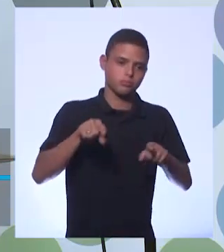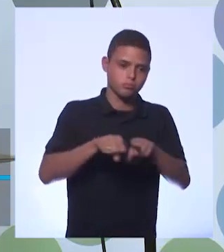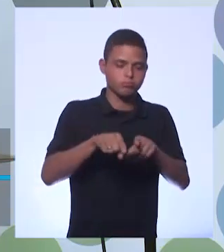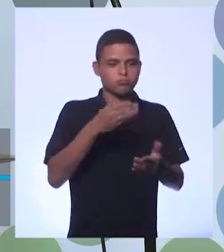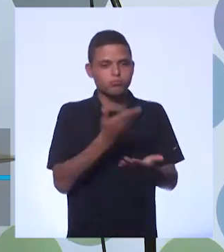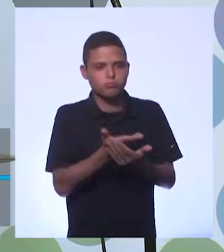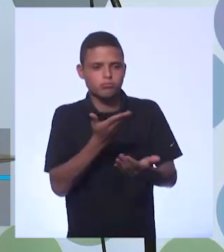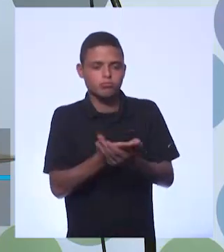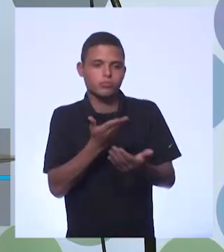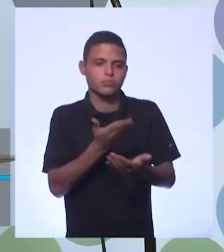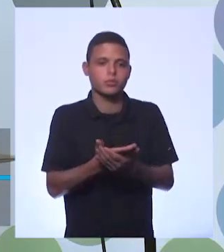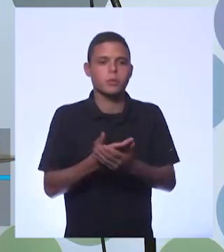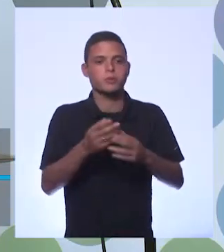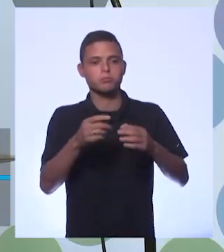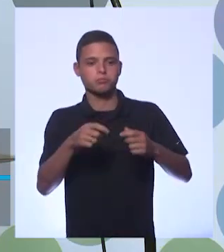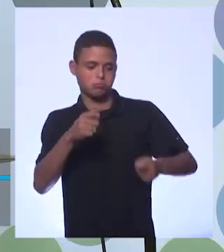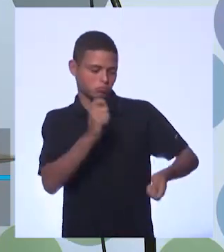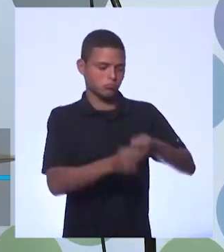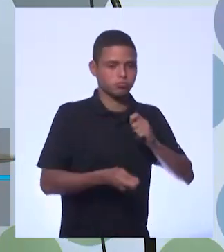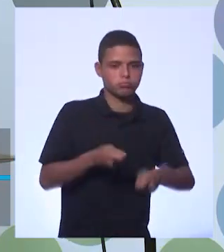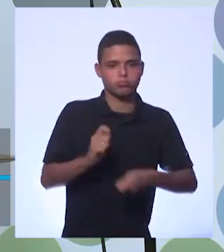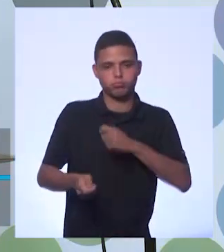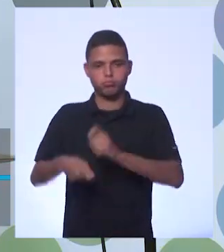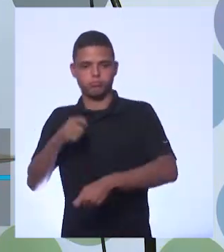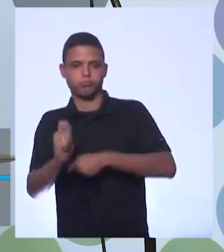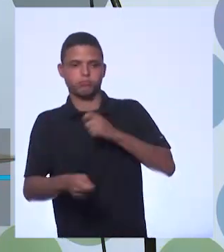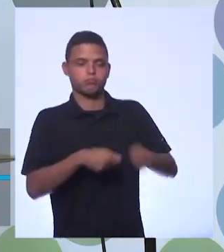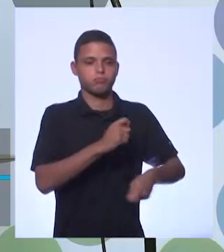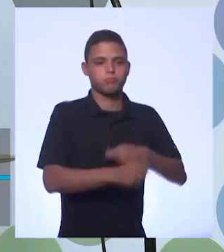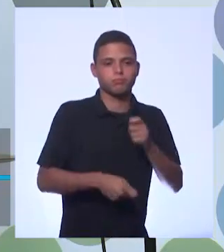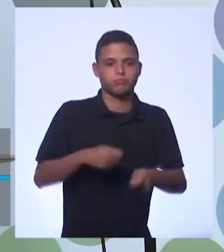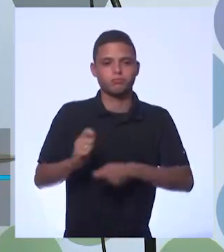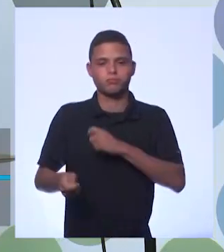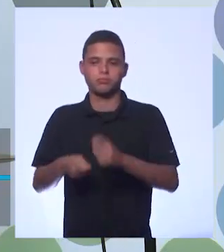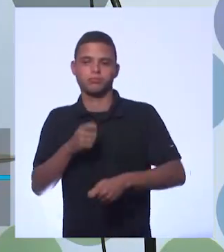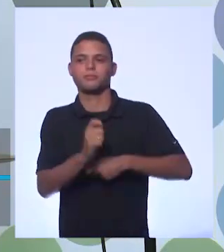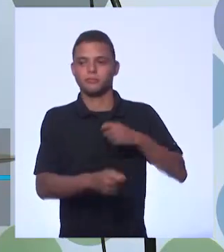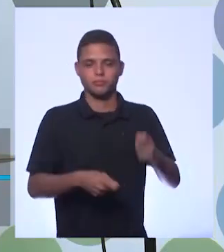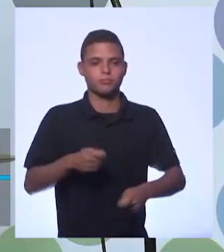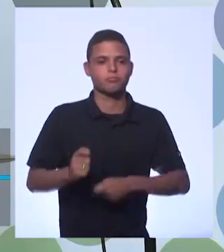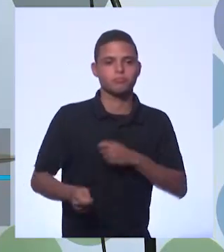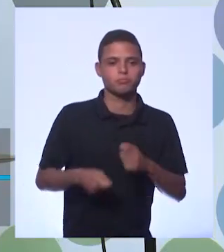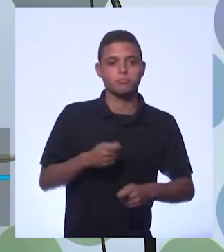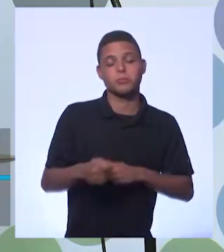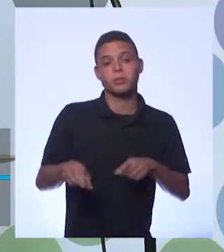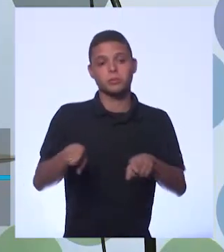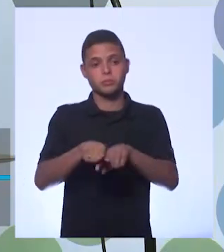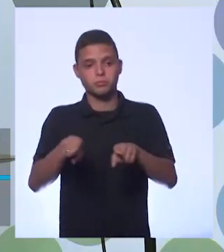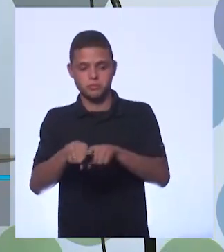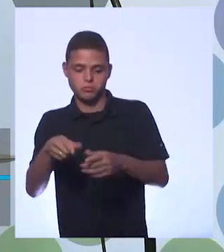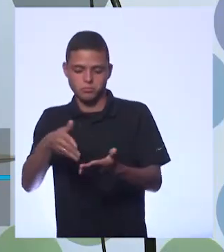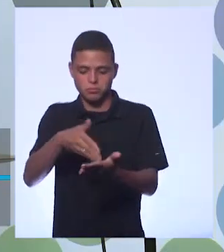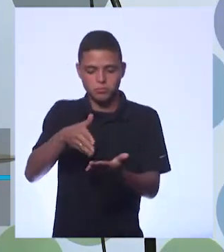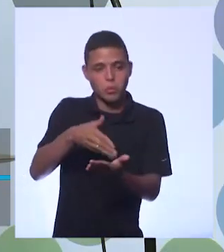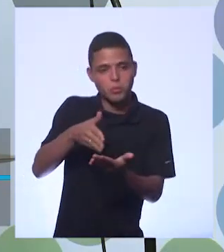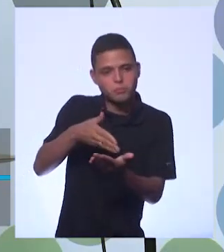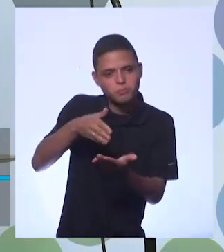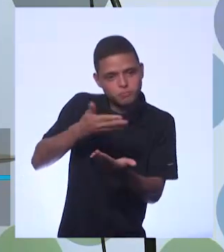estudou o gesto de tocar tambor. Então, quer dizer, tem tudo a ver com o que eu estou fazendo aqui. Ele tem um livro que se chama